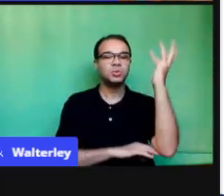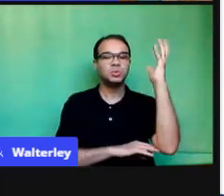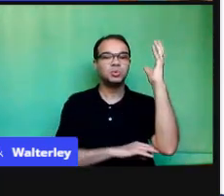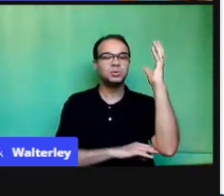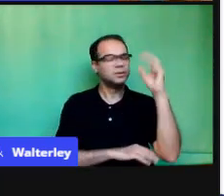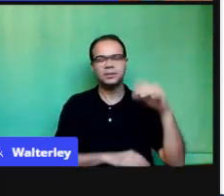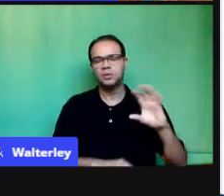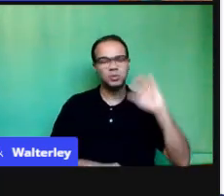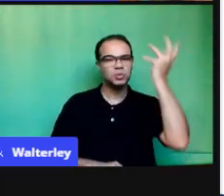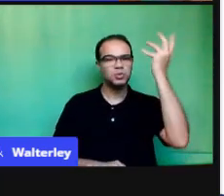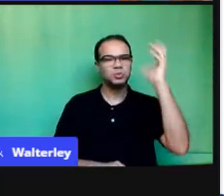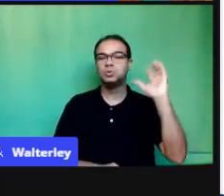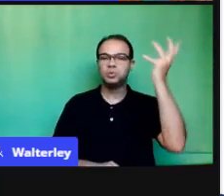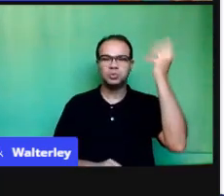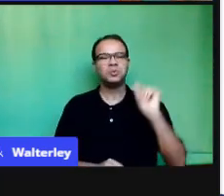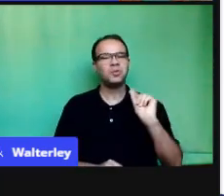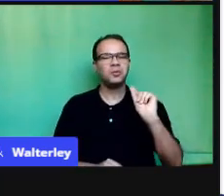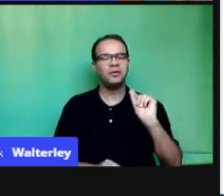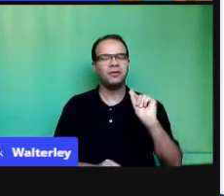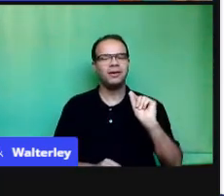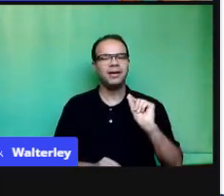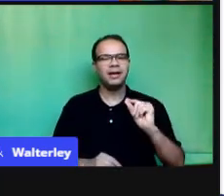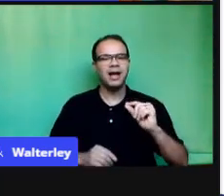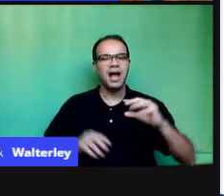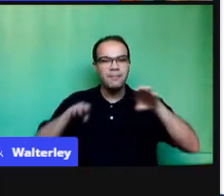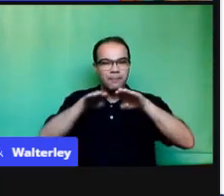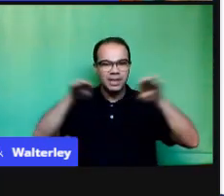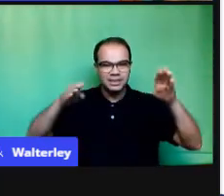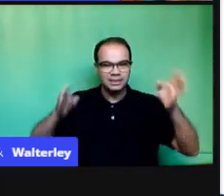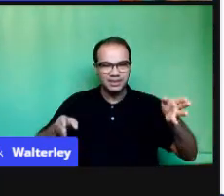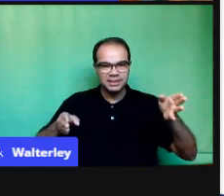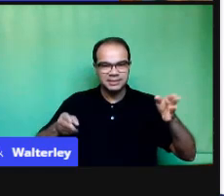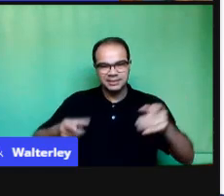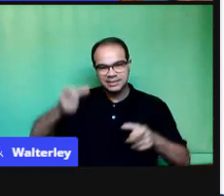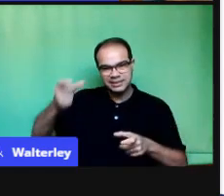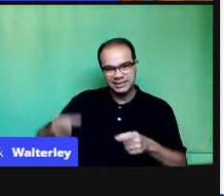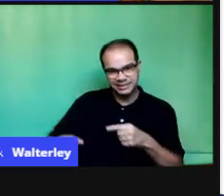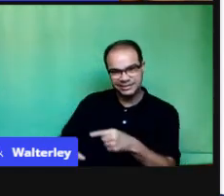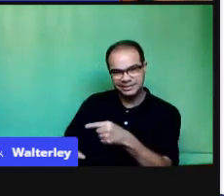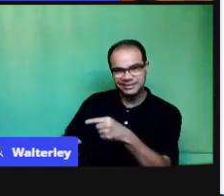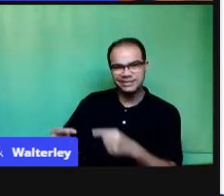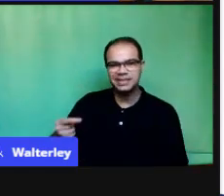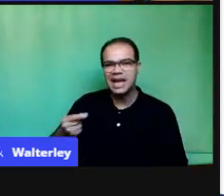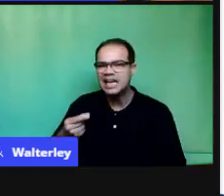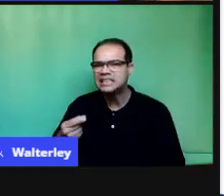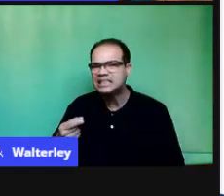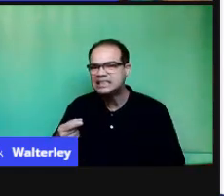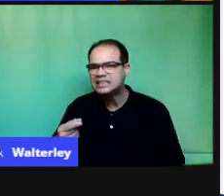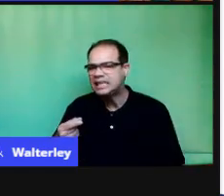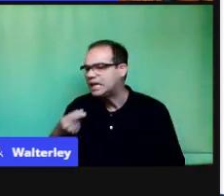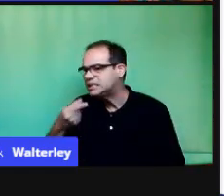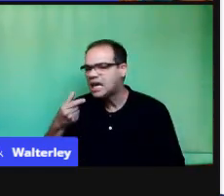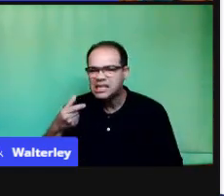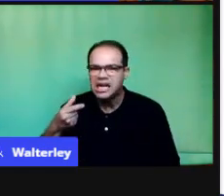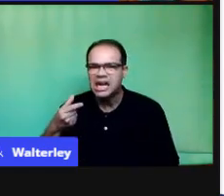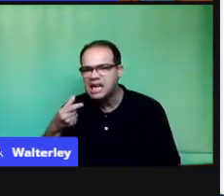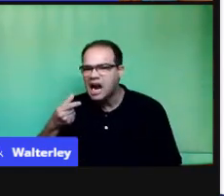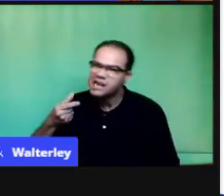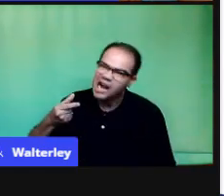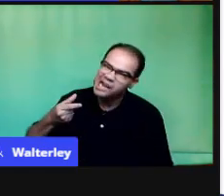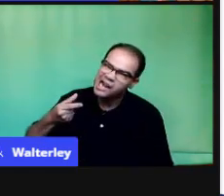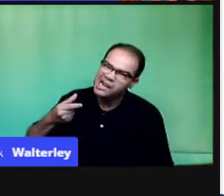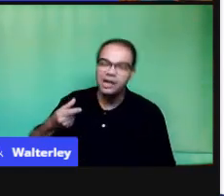eu preciso me movimentar, eu preciso coçar as gengivas, porque eu estou trocando os dentes, né?